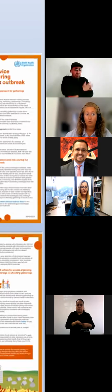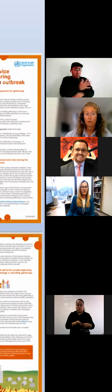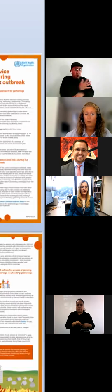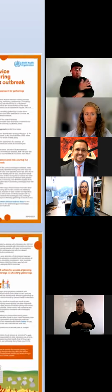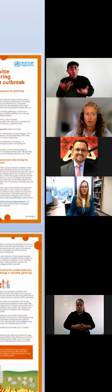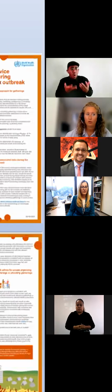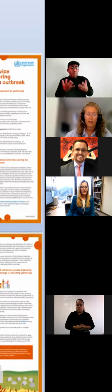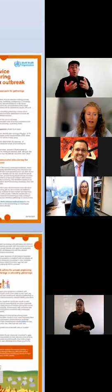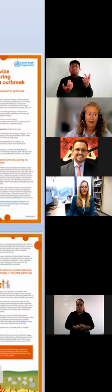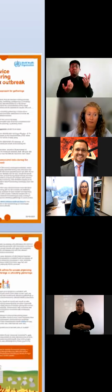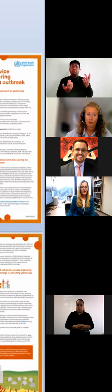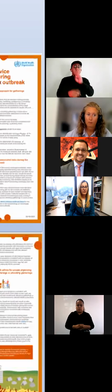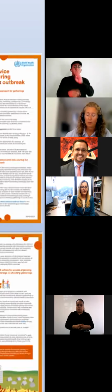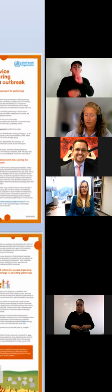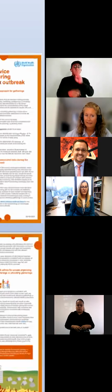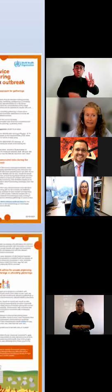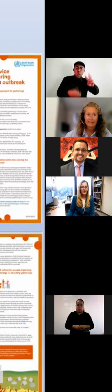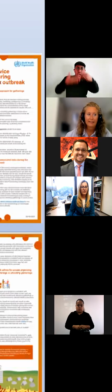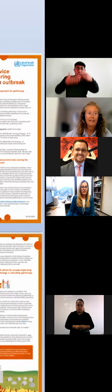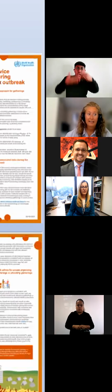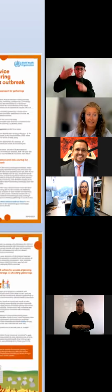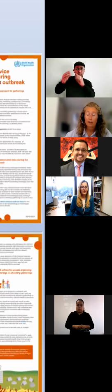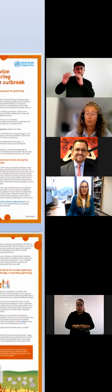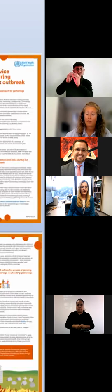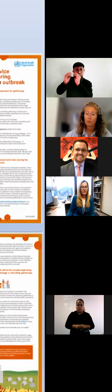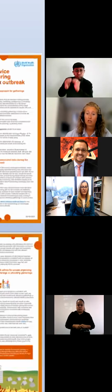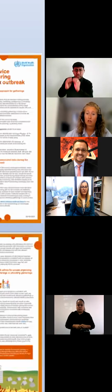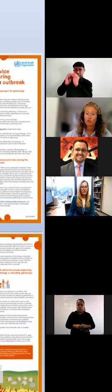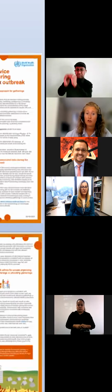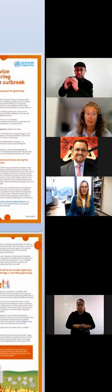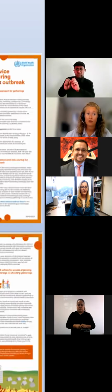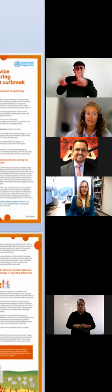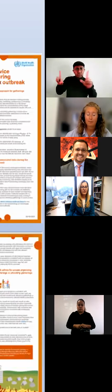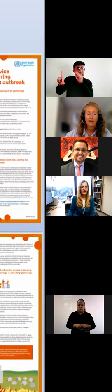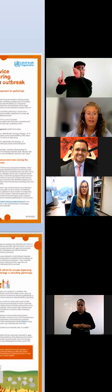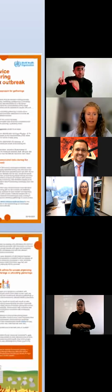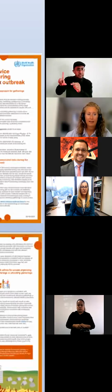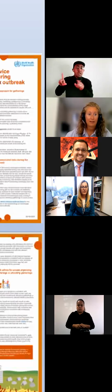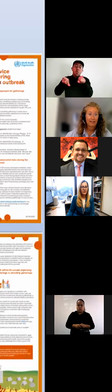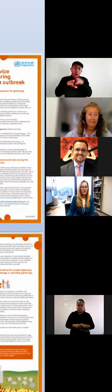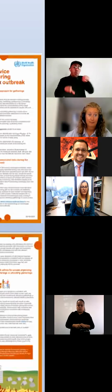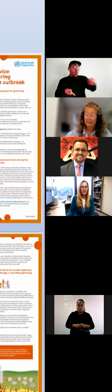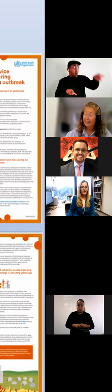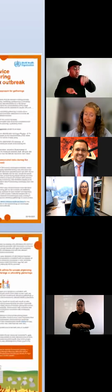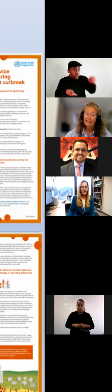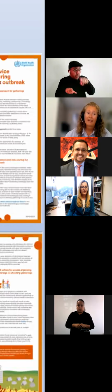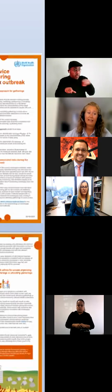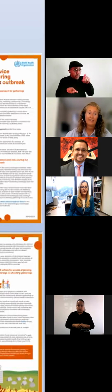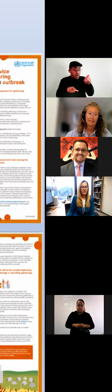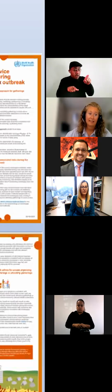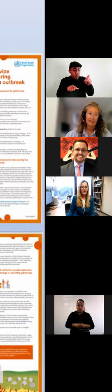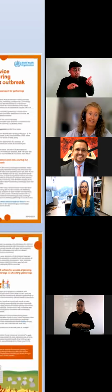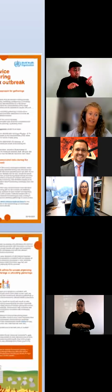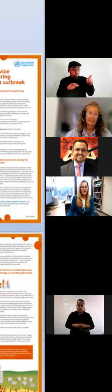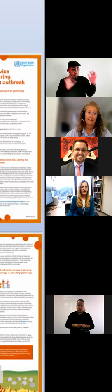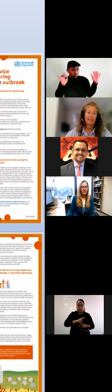página da Organização Mundial da Saúde, aí está toda a informação pertinente e assim comentamos aos organizadores